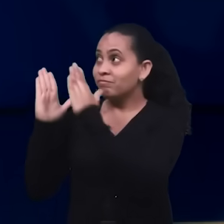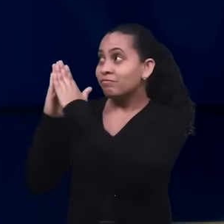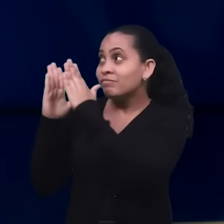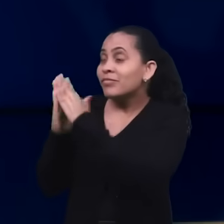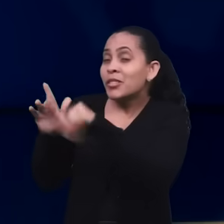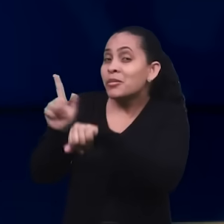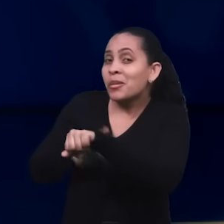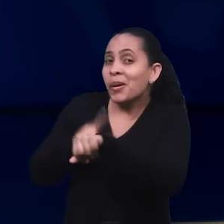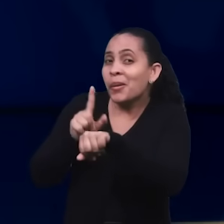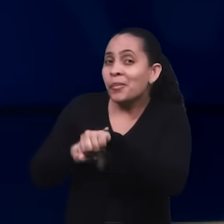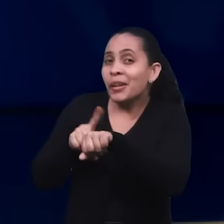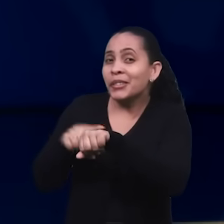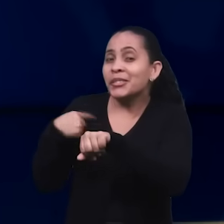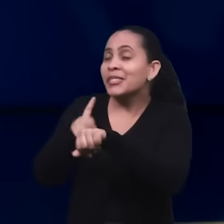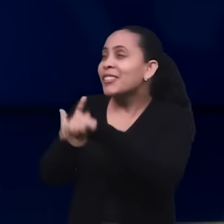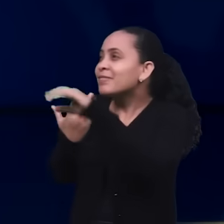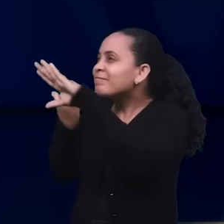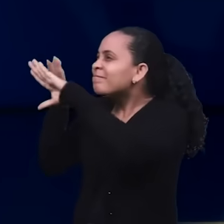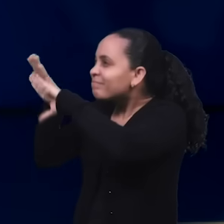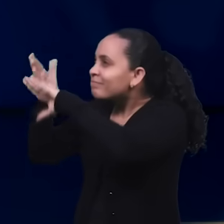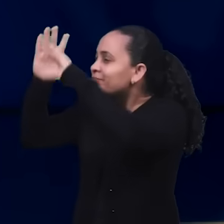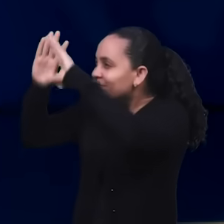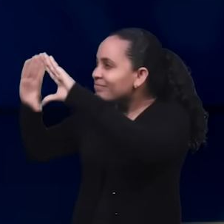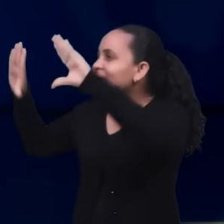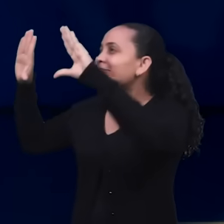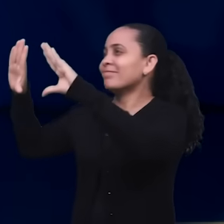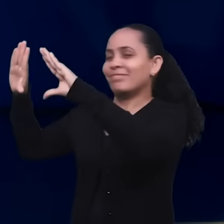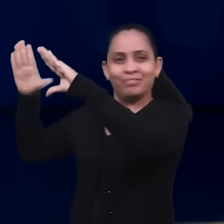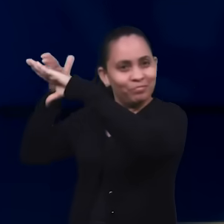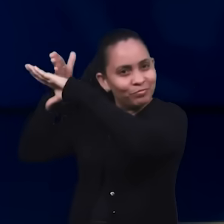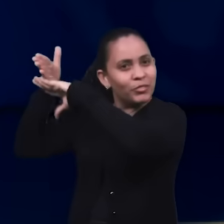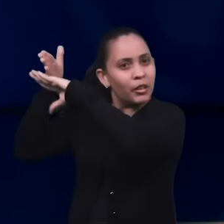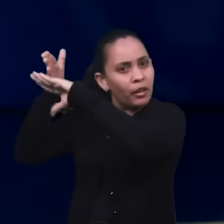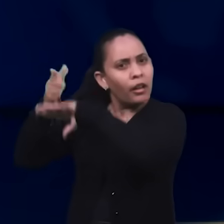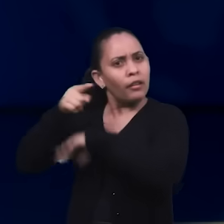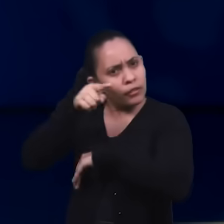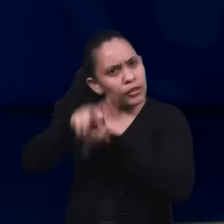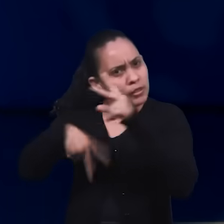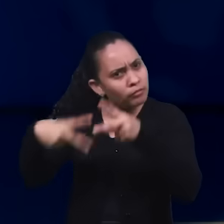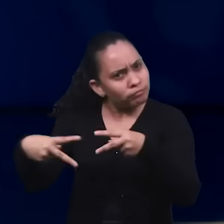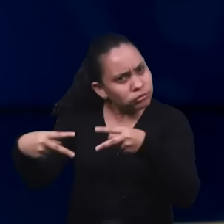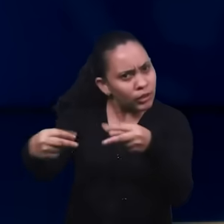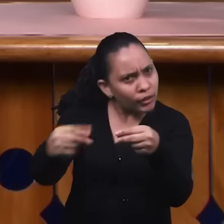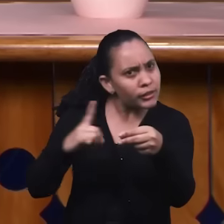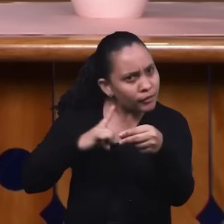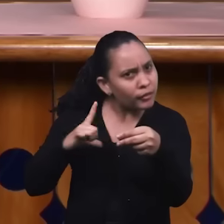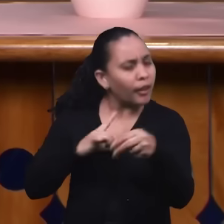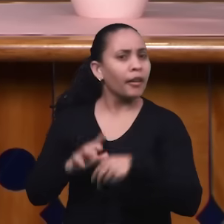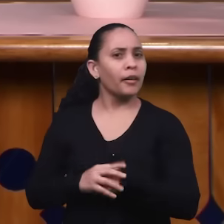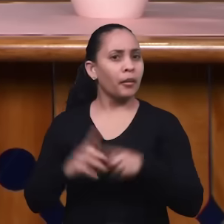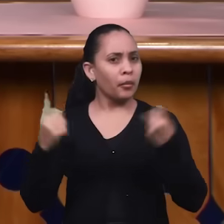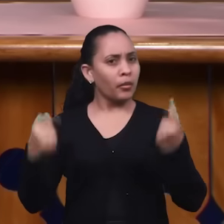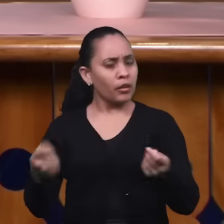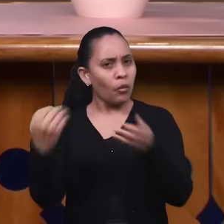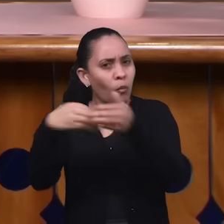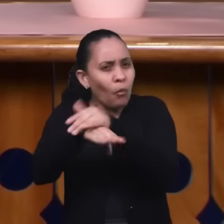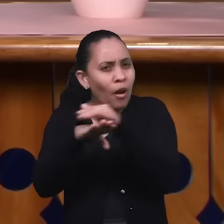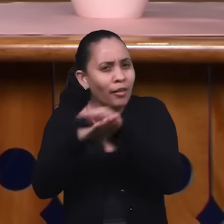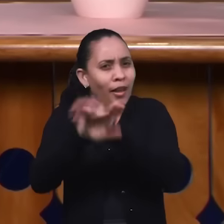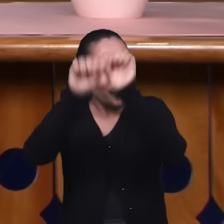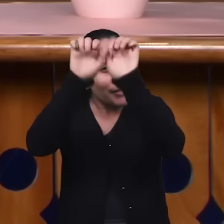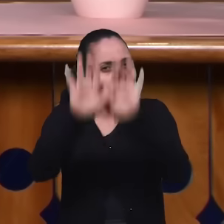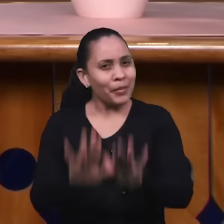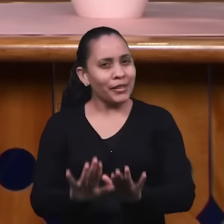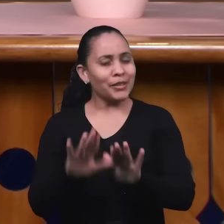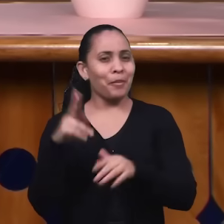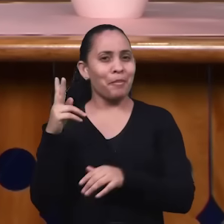vamos viver, onde entraremos nas mansões celestiais. Isso faz parte, você é herdeiro disso. Então você precisa guardar esses